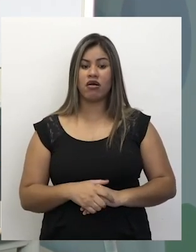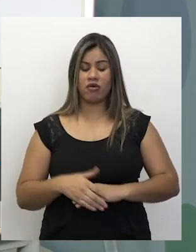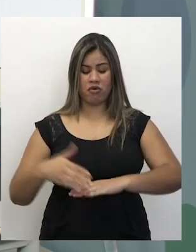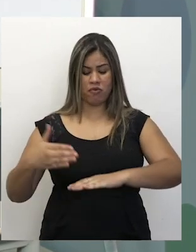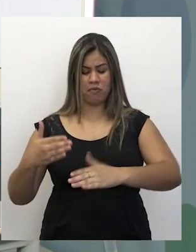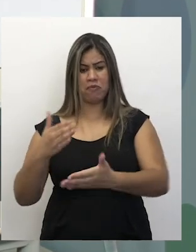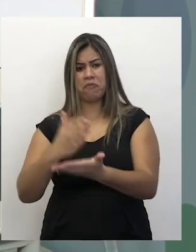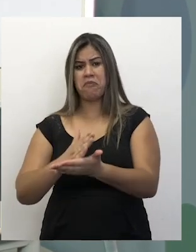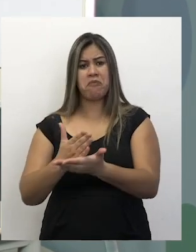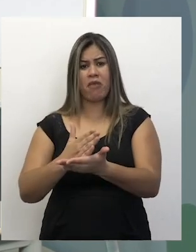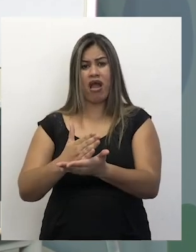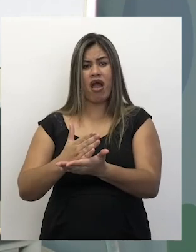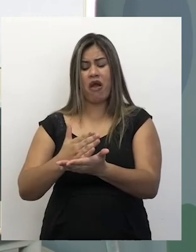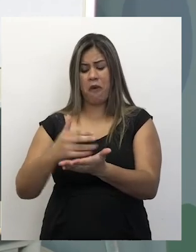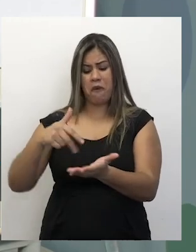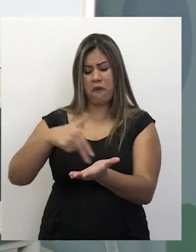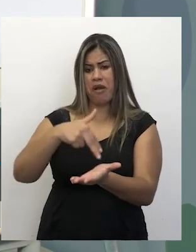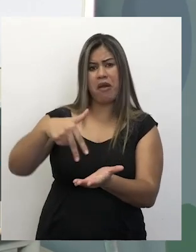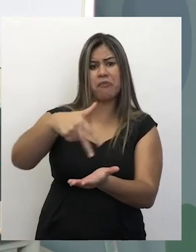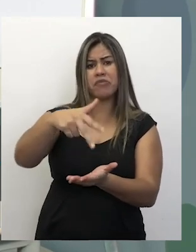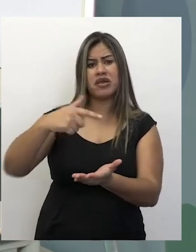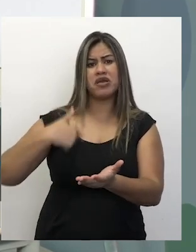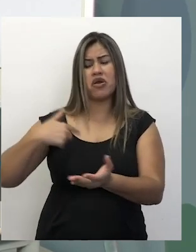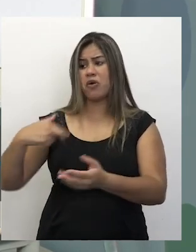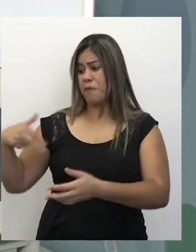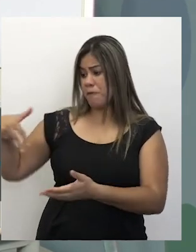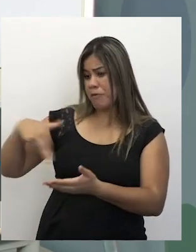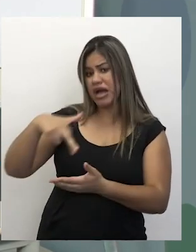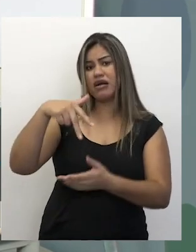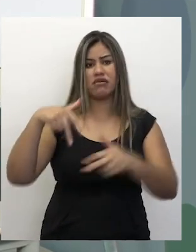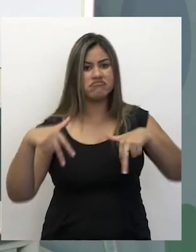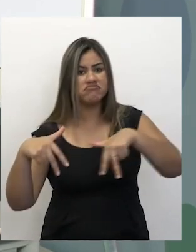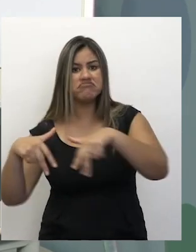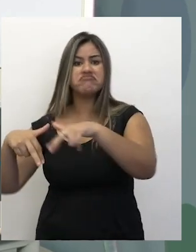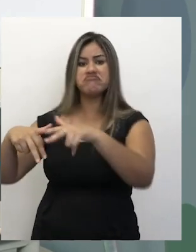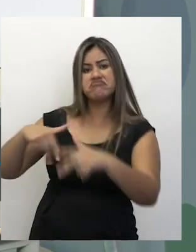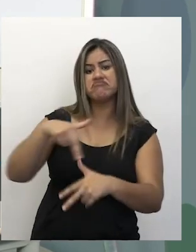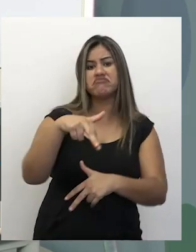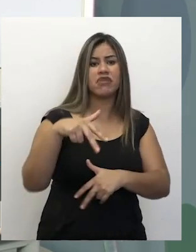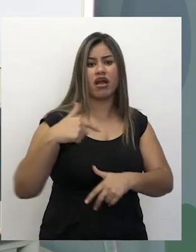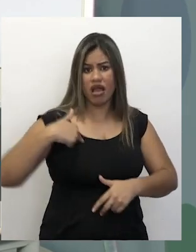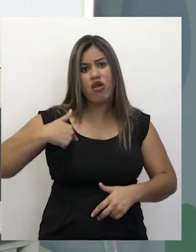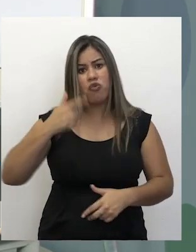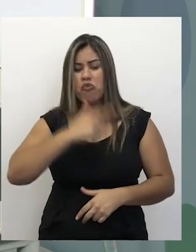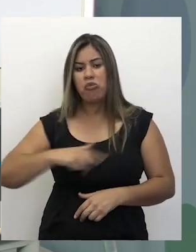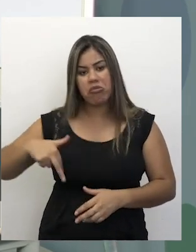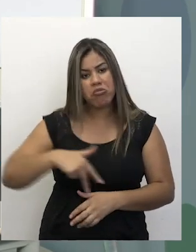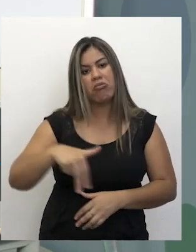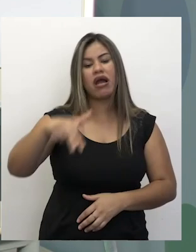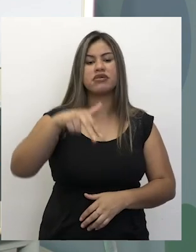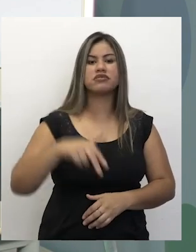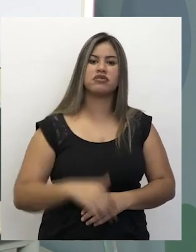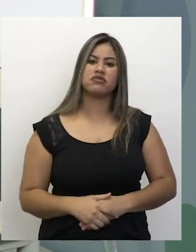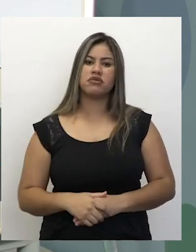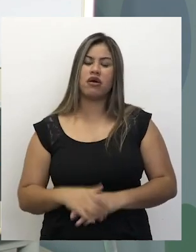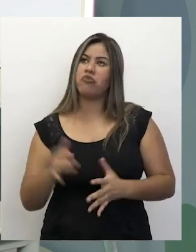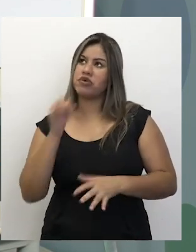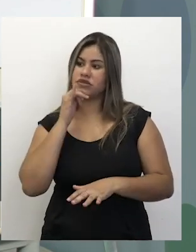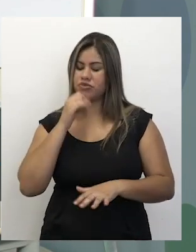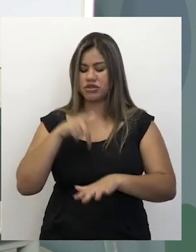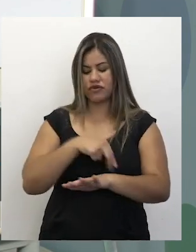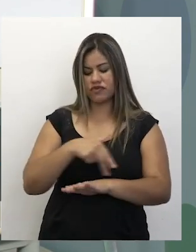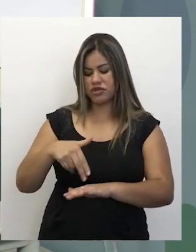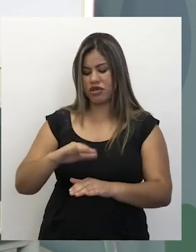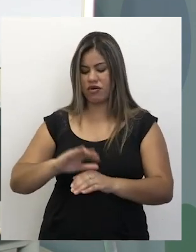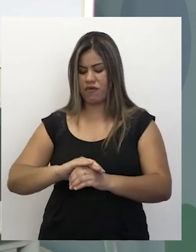é isso é o poema hoje e ao mesmo tempo a gente tem um Carlos Drumond no meio do caminho tinha uma pedra tinha